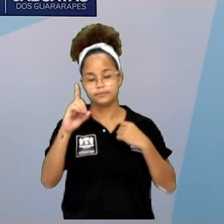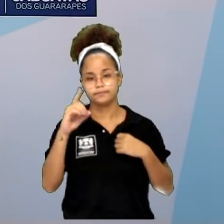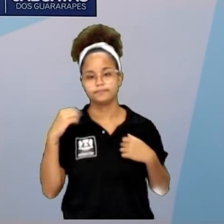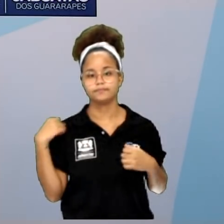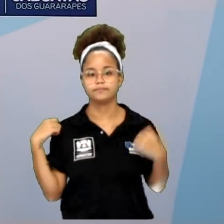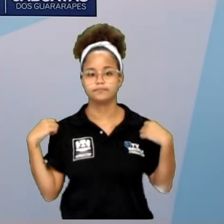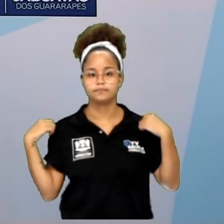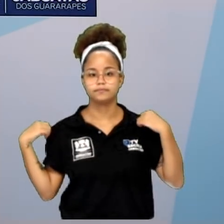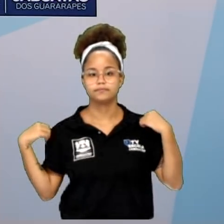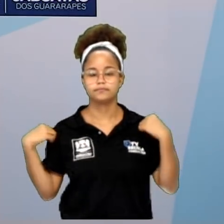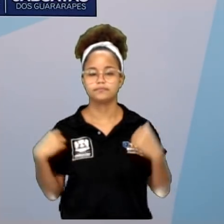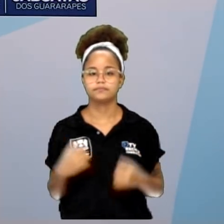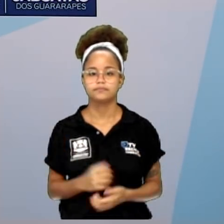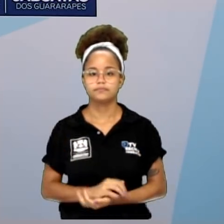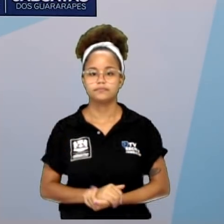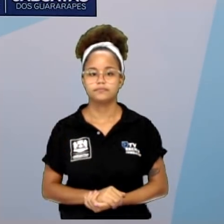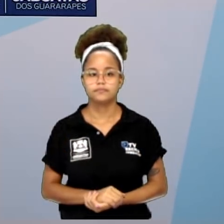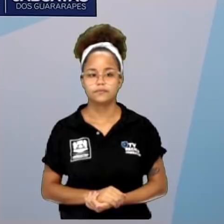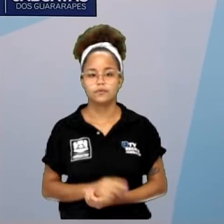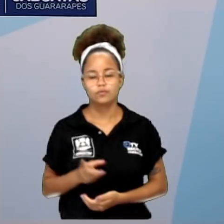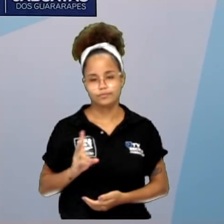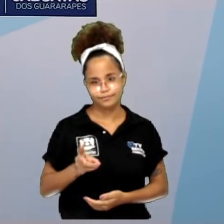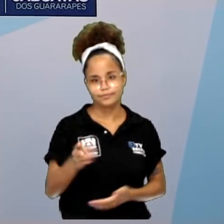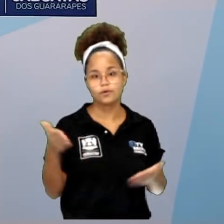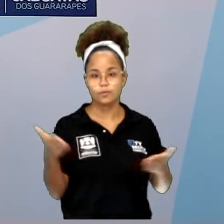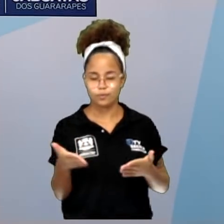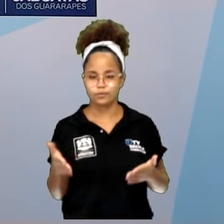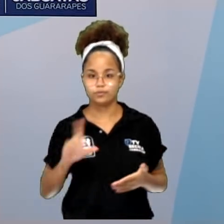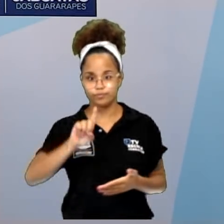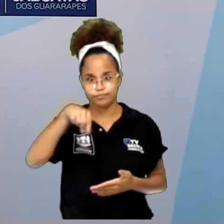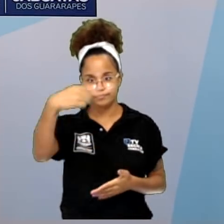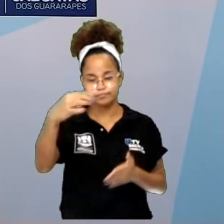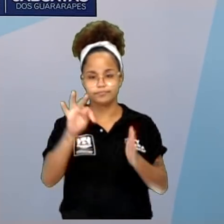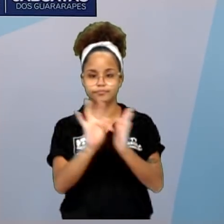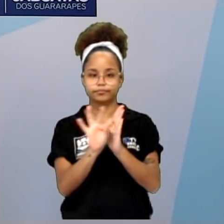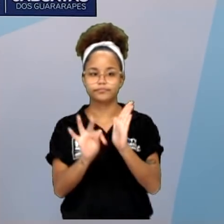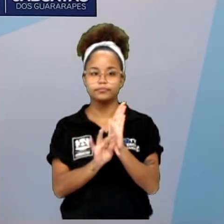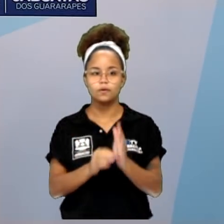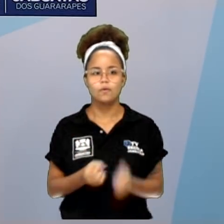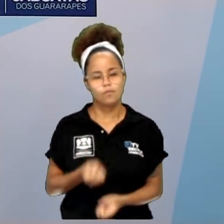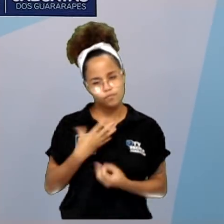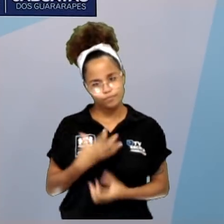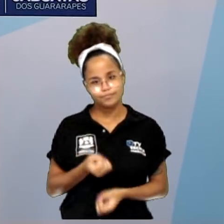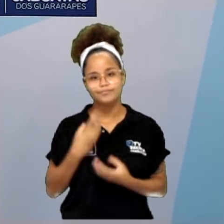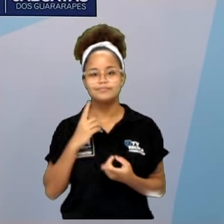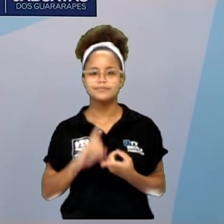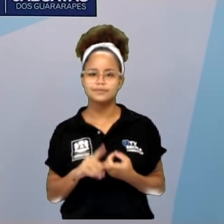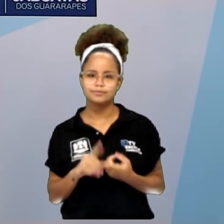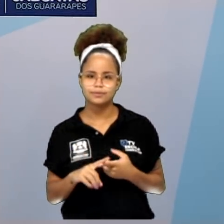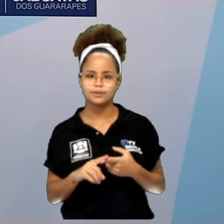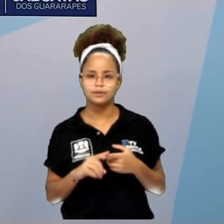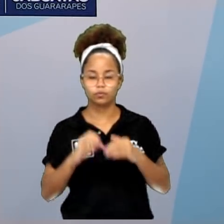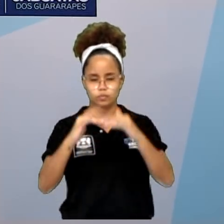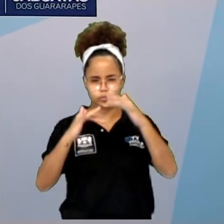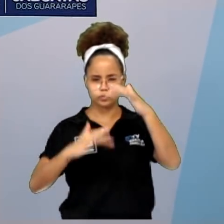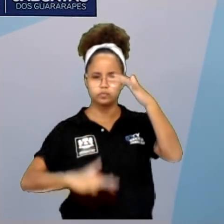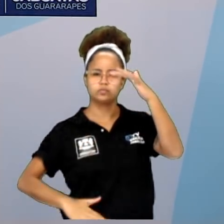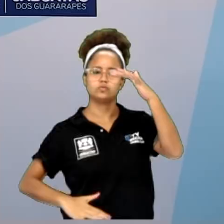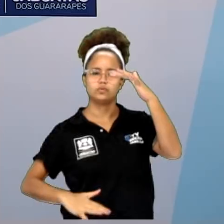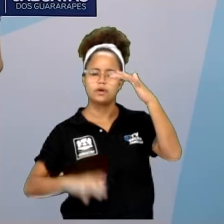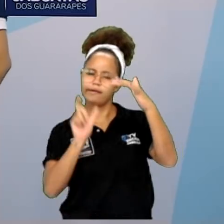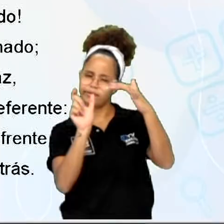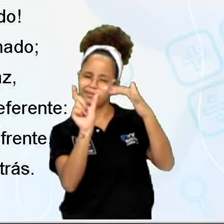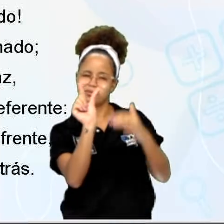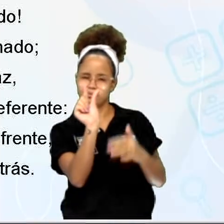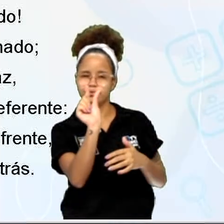palavras, ok? Vamos seguindo aí para o próximo texto. É um poema também, um pouquinho extenso. A gente vai ler um